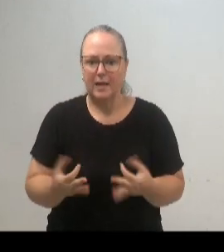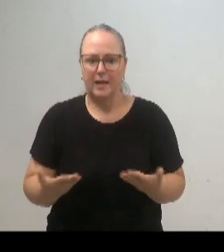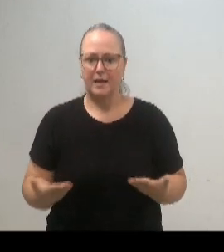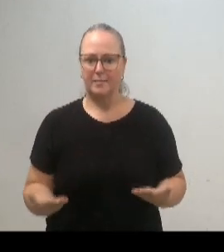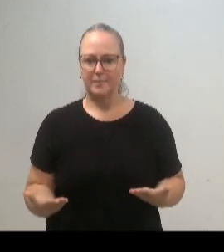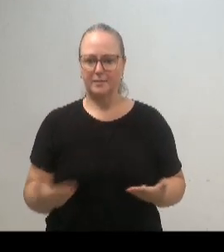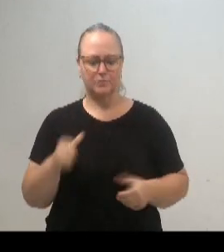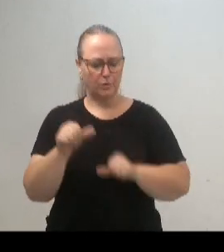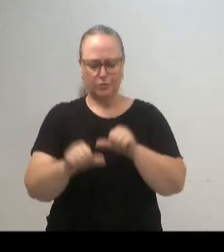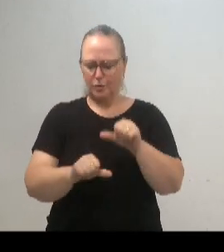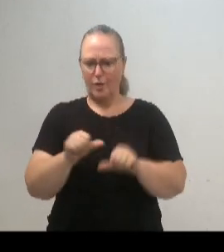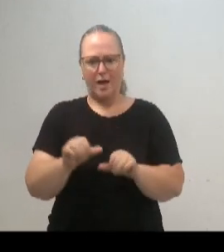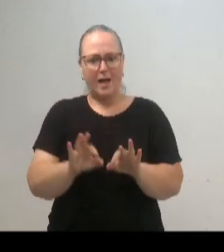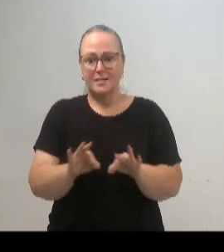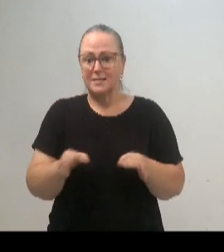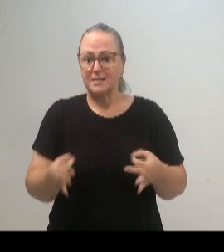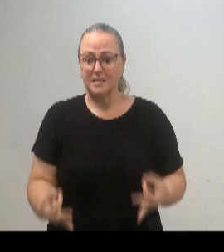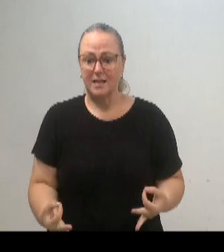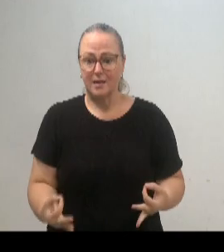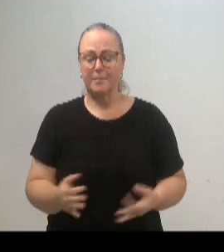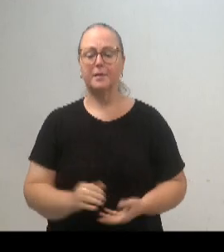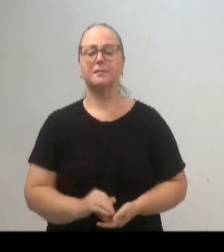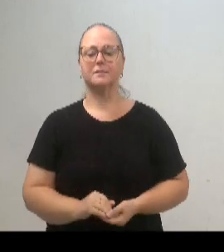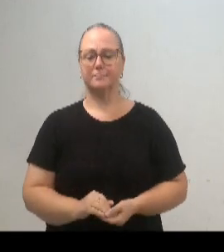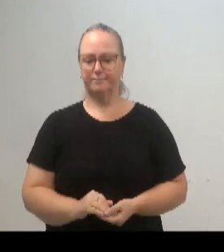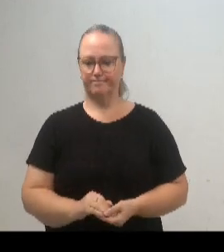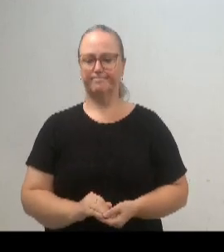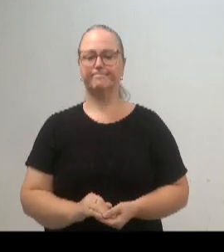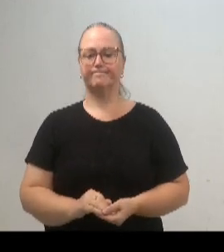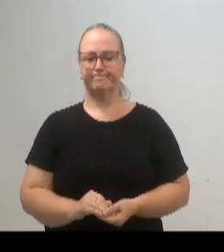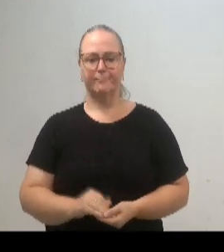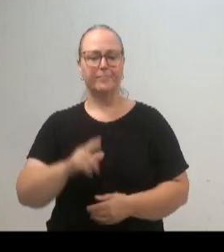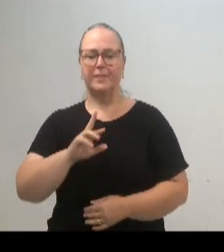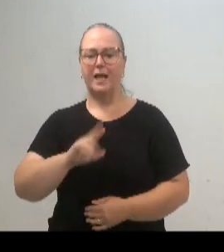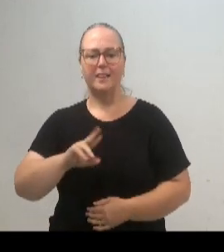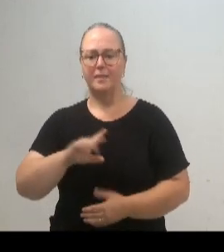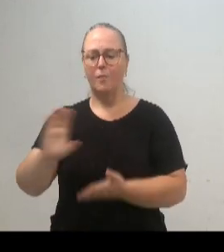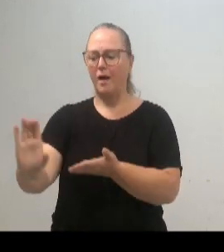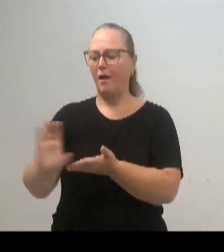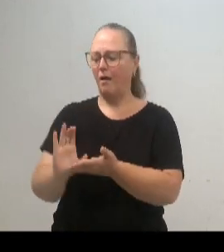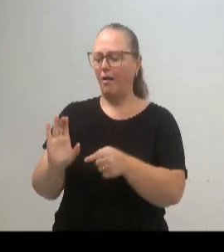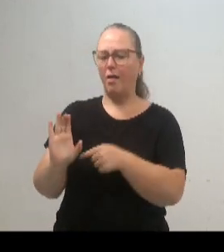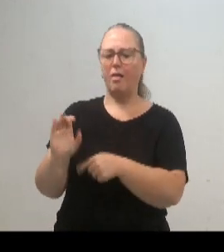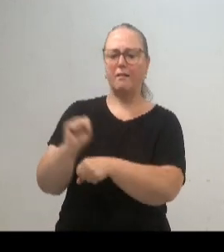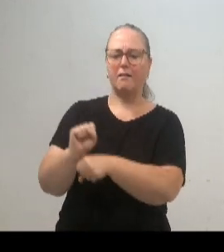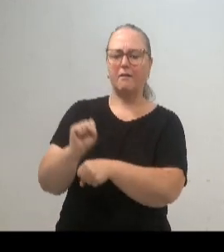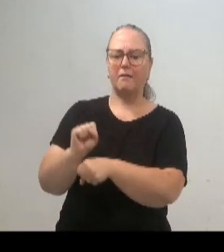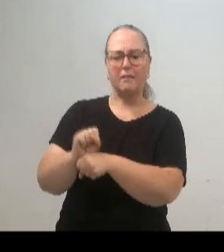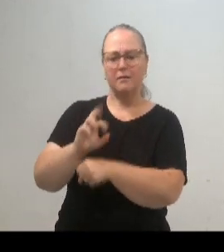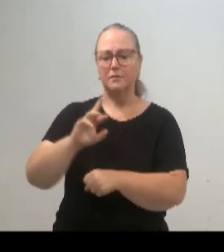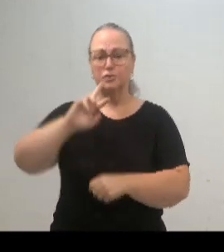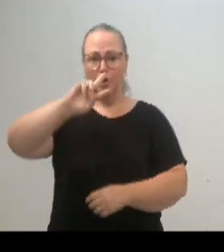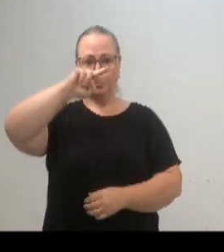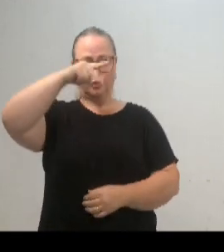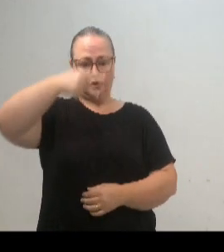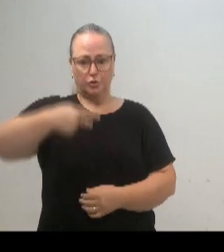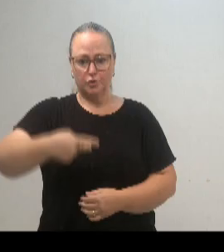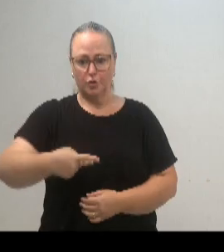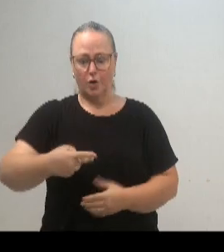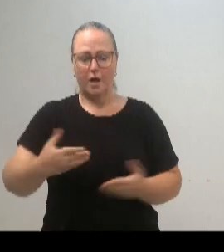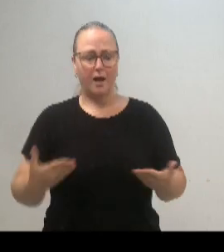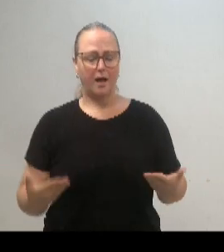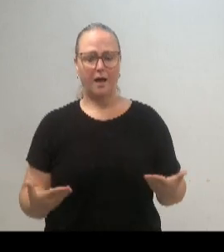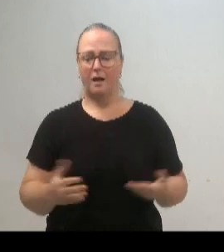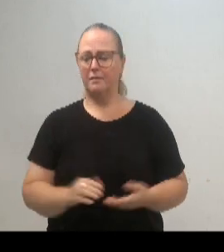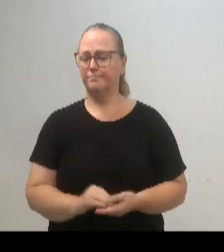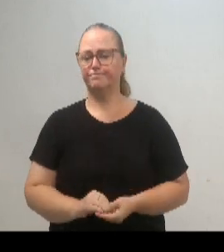Uma medida que não depende de verba, é só colocar o 1º ano no térreo. E quando eu falo aqui em